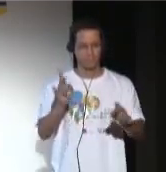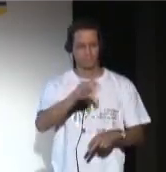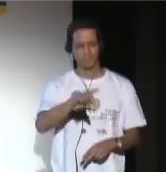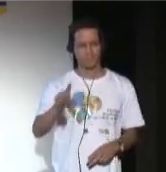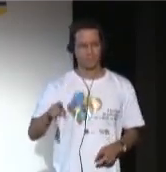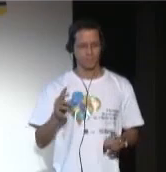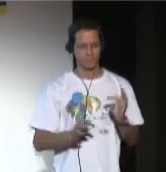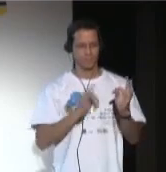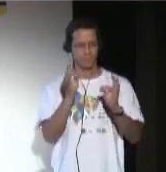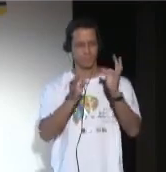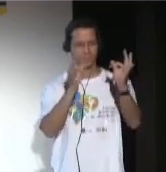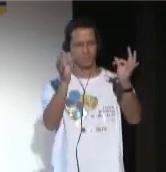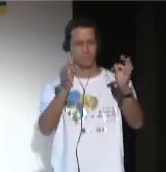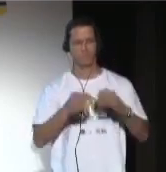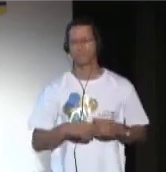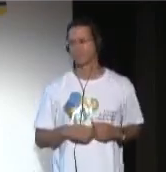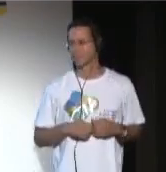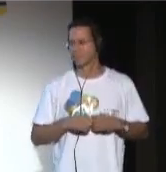professores em tecnologia.